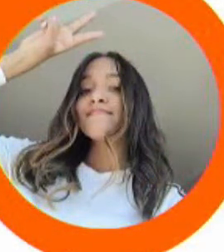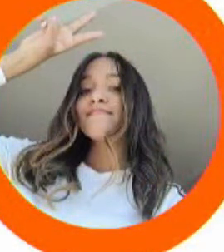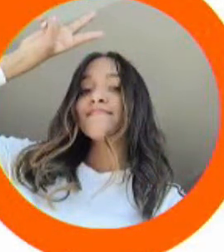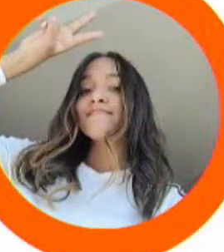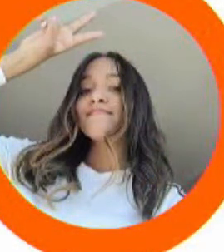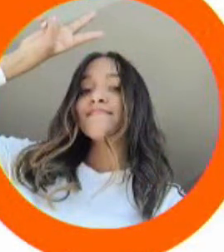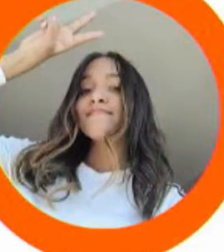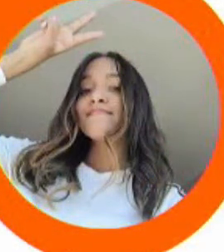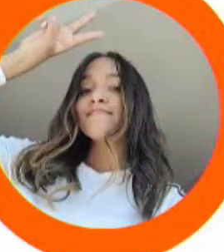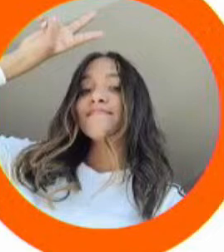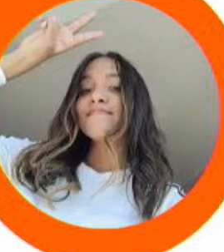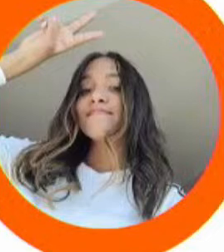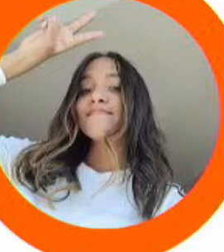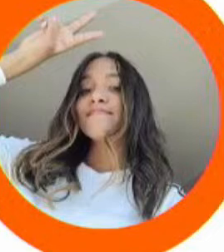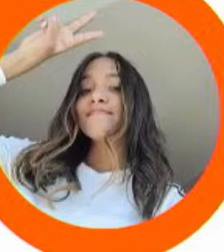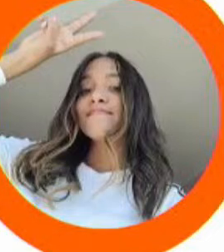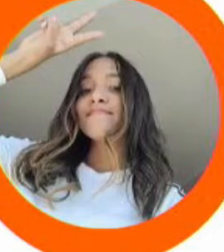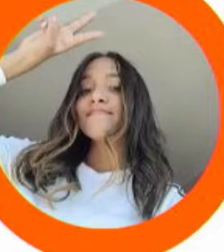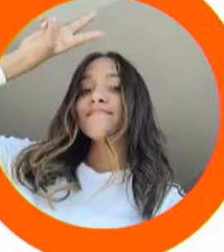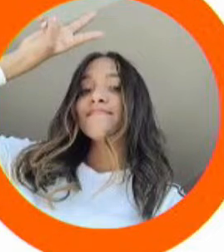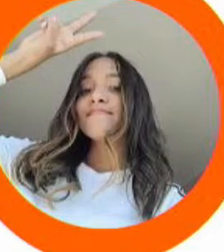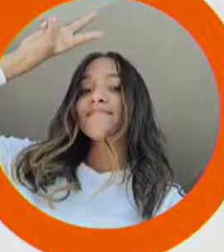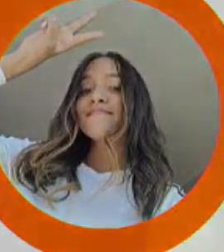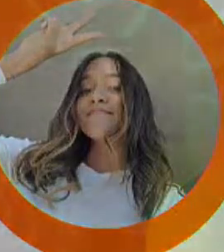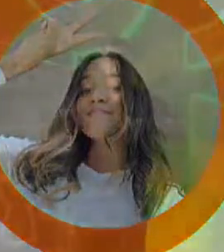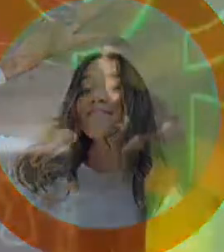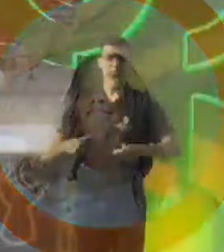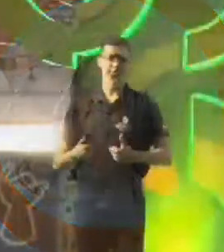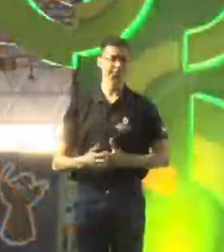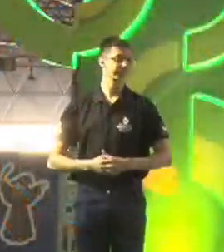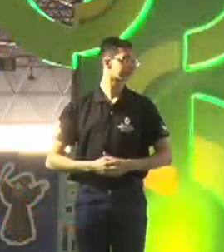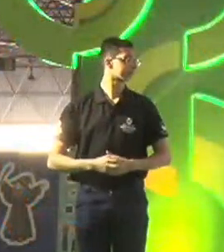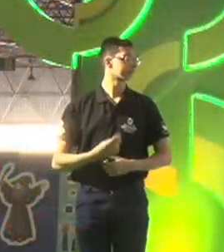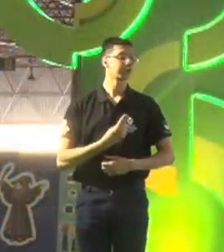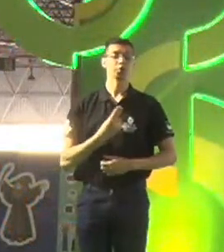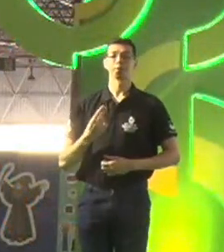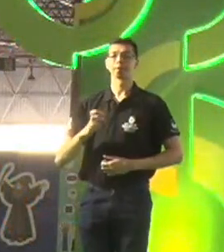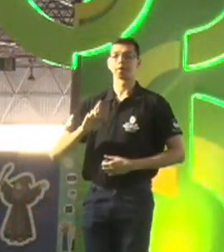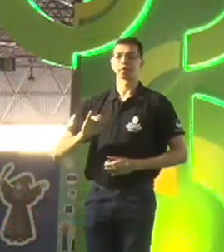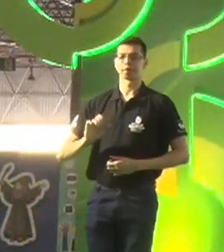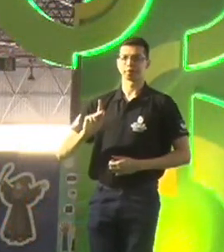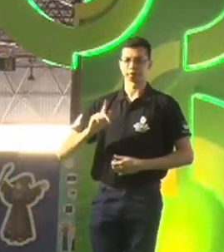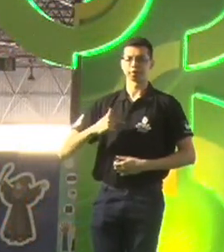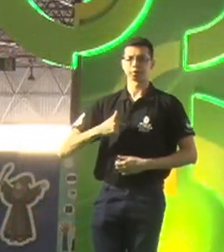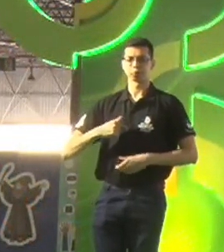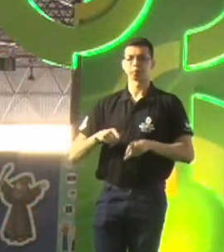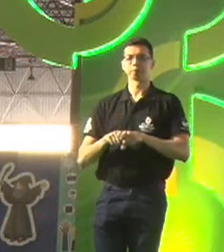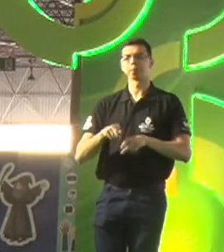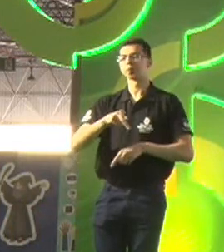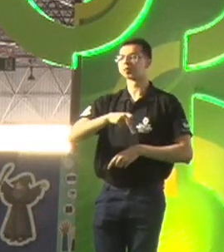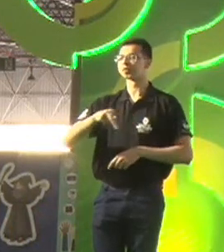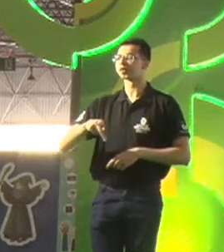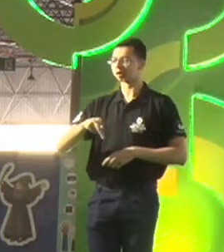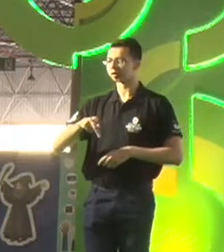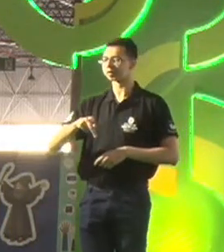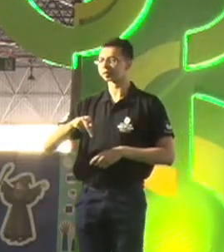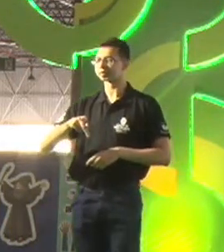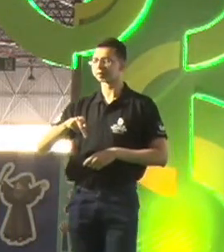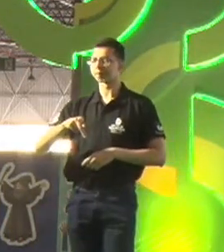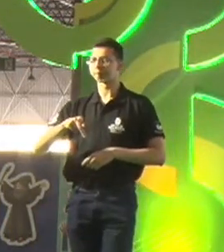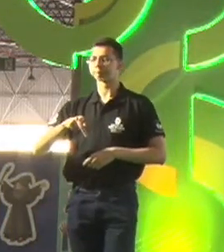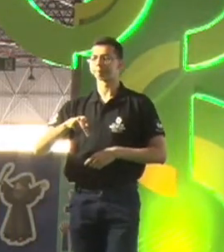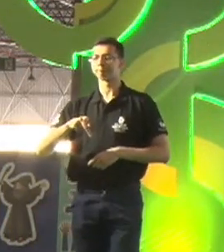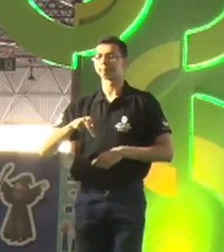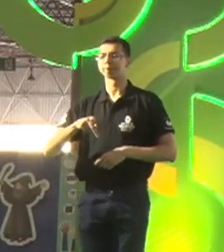muita coisa legal para compartilhar com vocês hoje Massa Meu nome é Eric sou professor da Cesário School a tu como